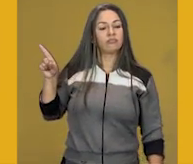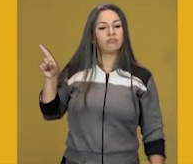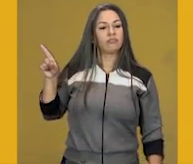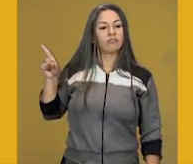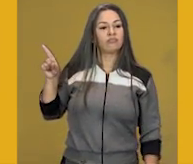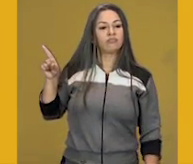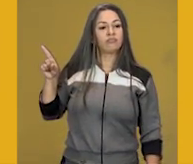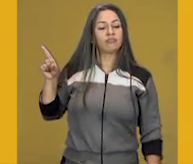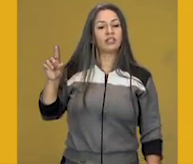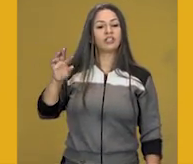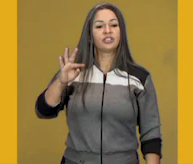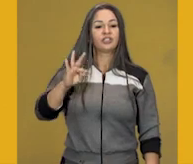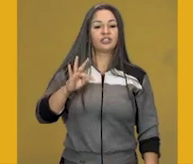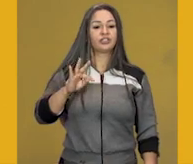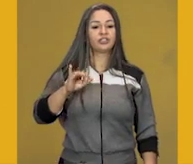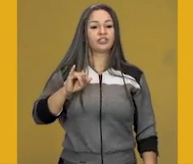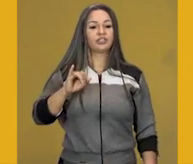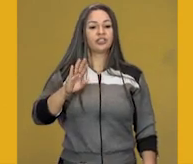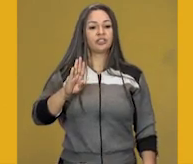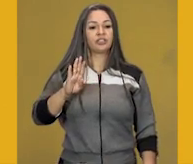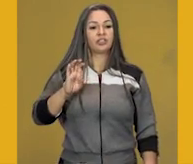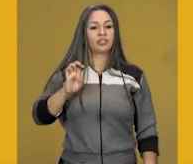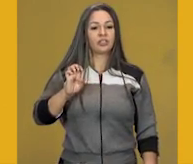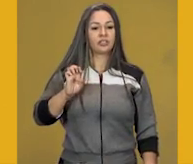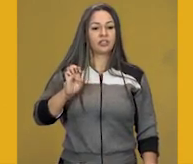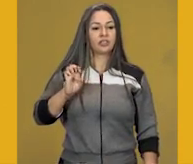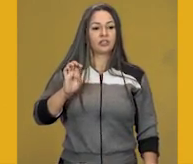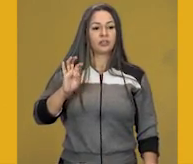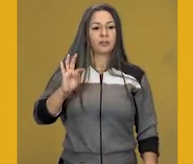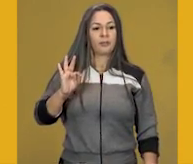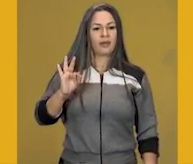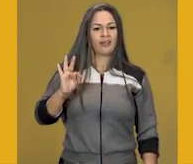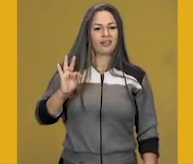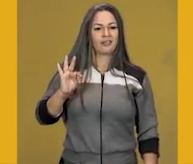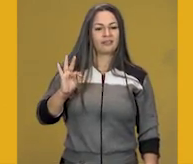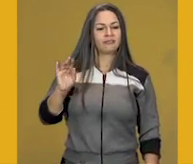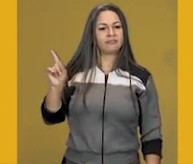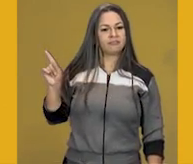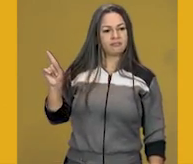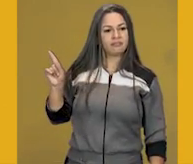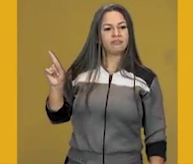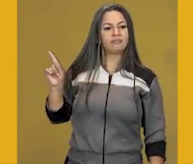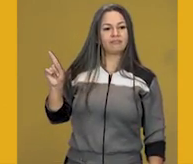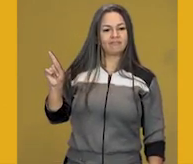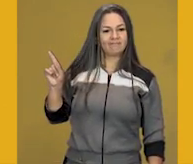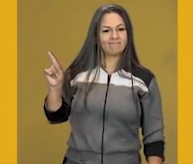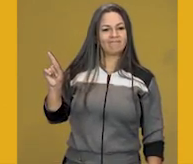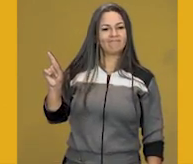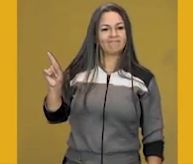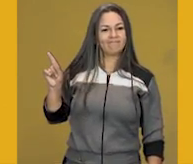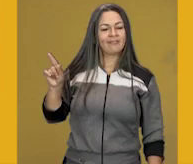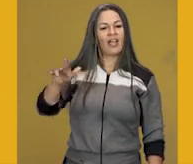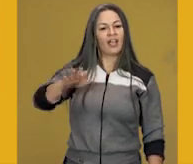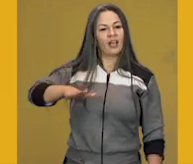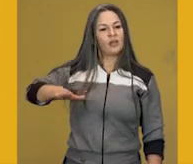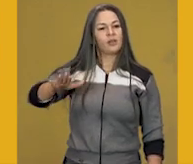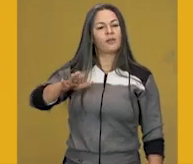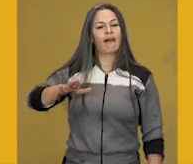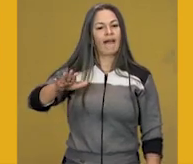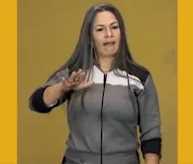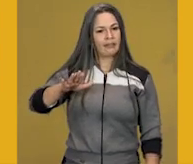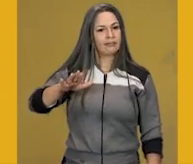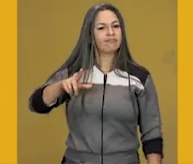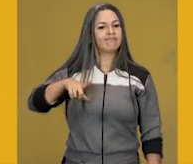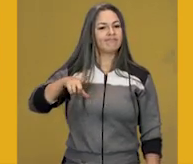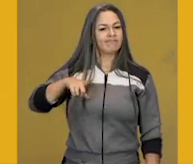Tibete, que é um ponto delicado para a China por causa